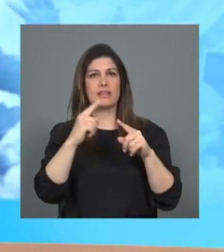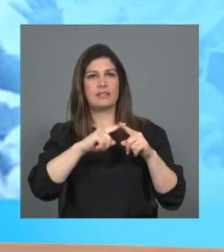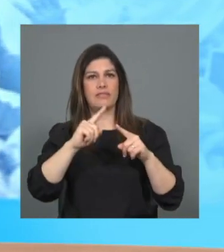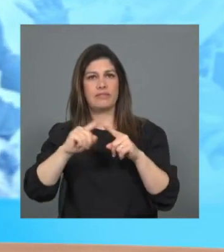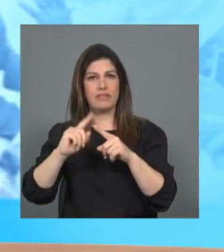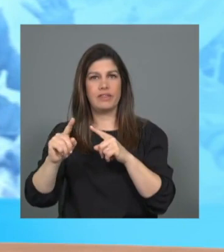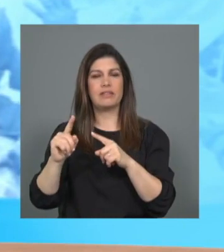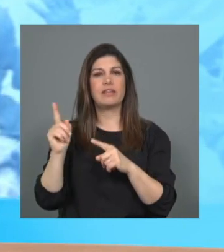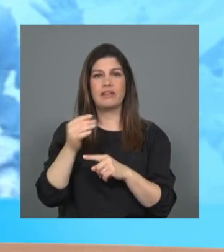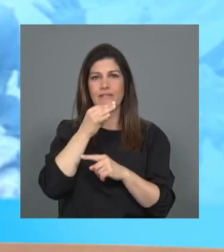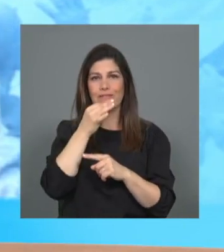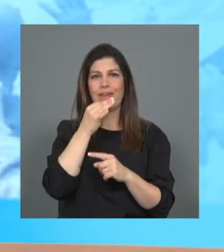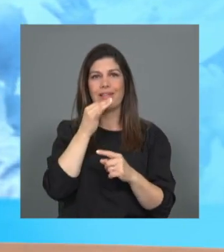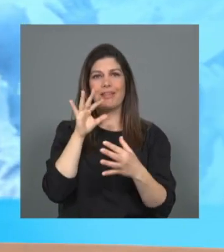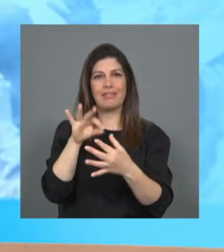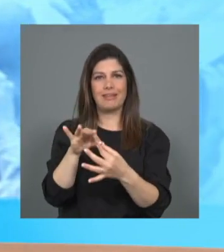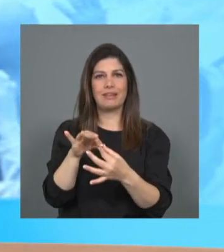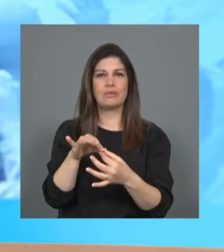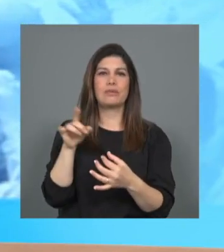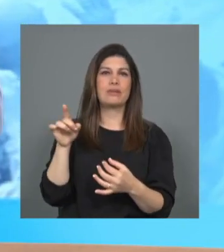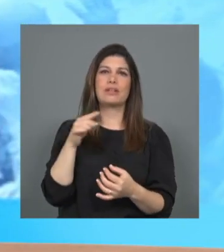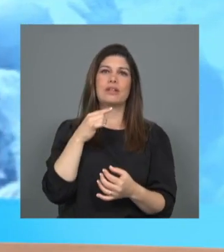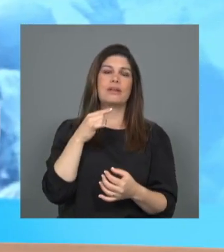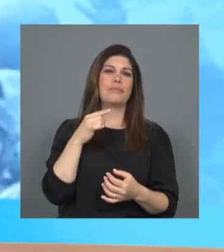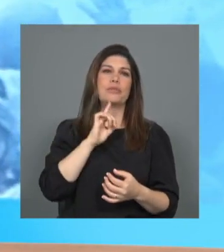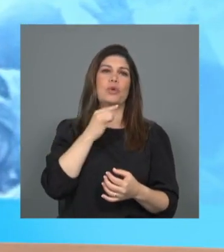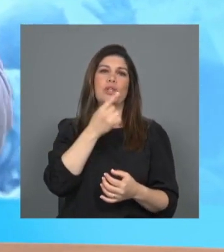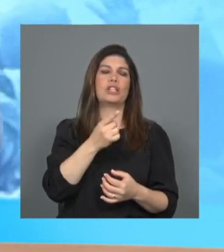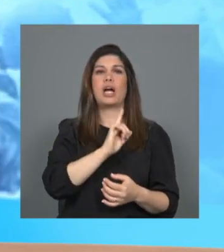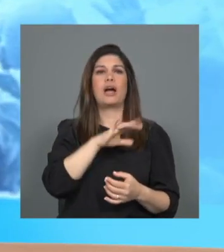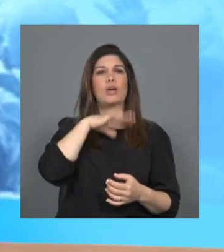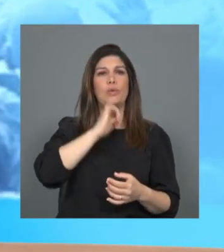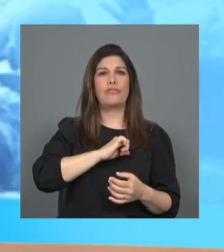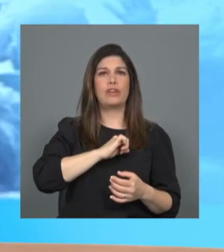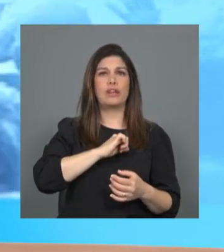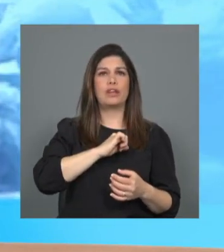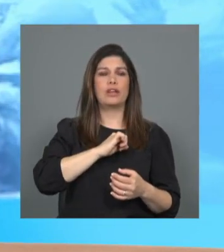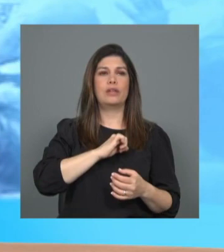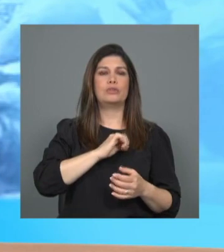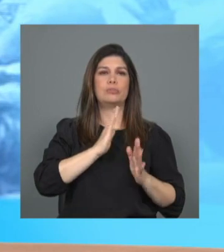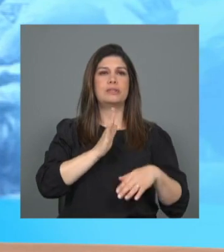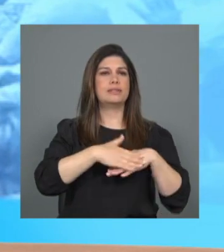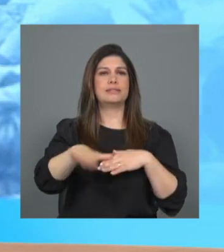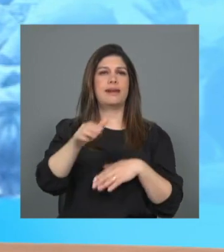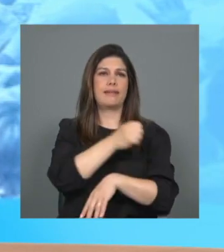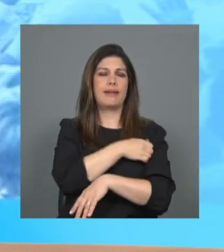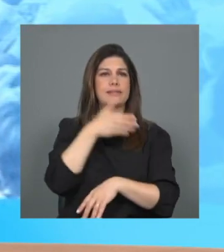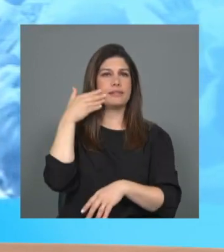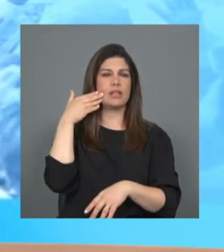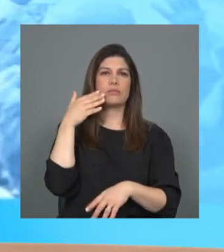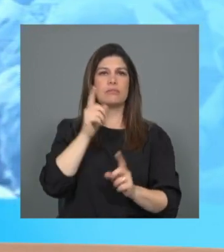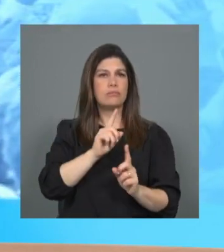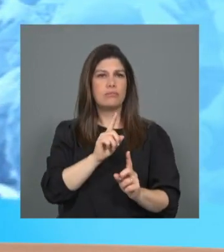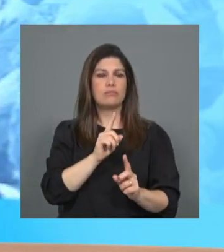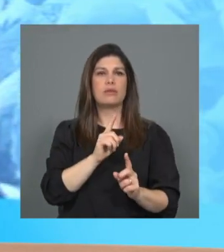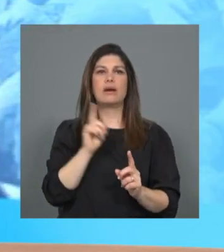é propriamente uma coisa... Ele não está interessado que os filhos saiam de casa porque os pais não estão para os aturar, não é por isso. Ele compreende a necessidade